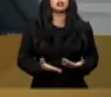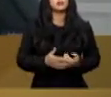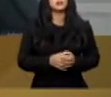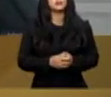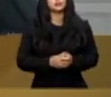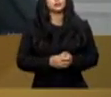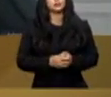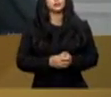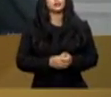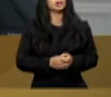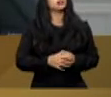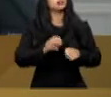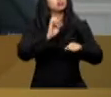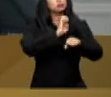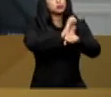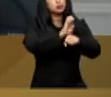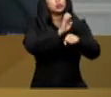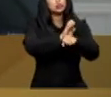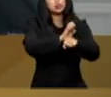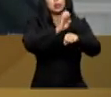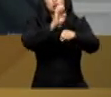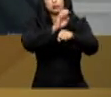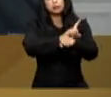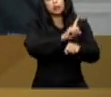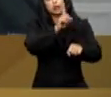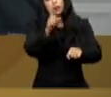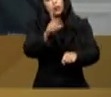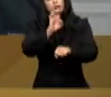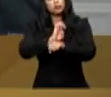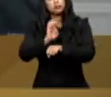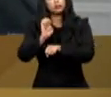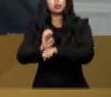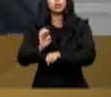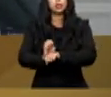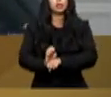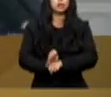operações interestaduais provenientes do comércio eletrônico.